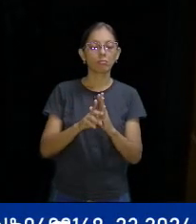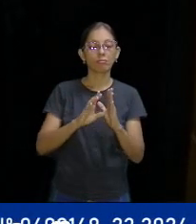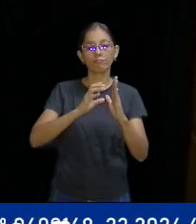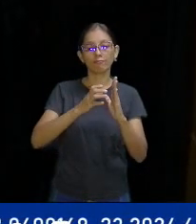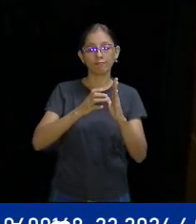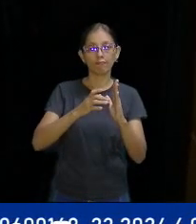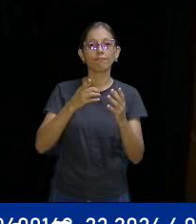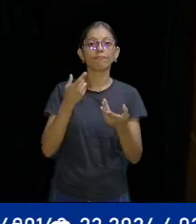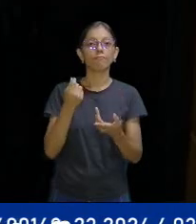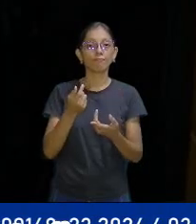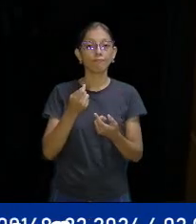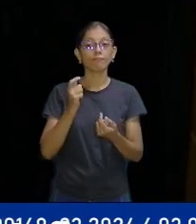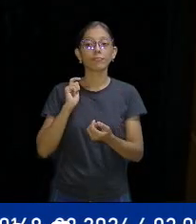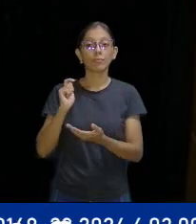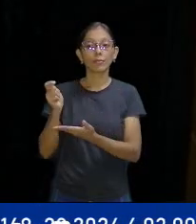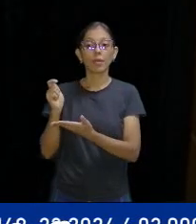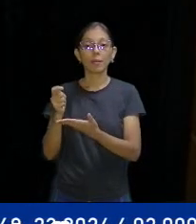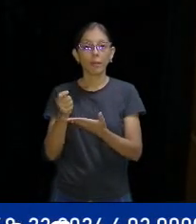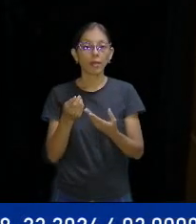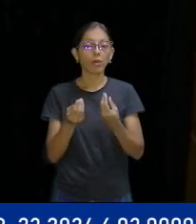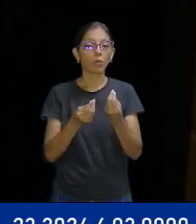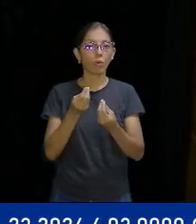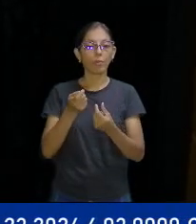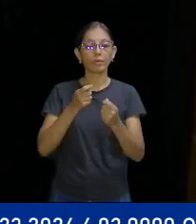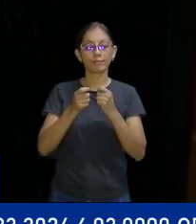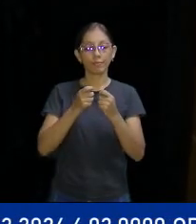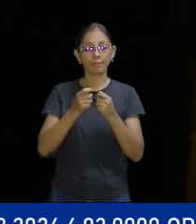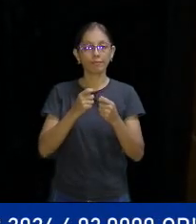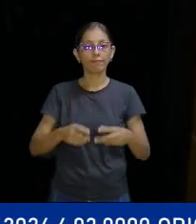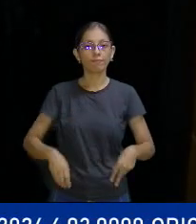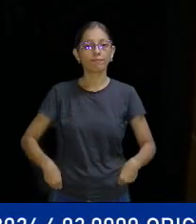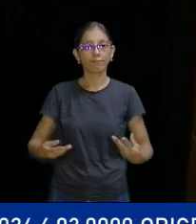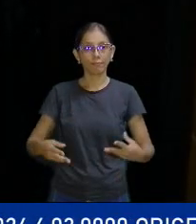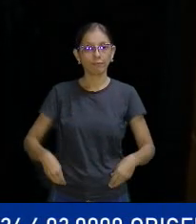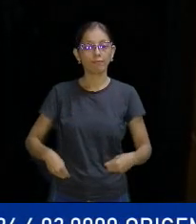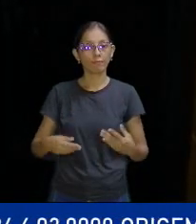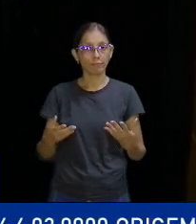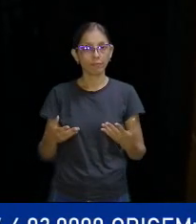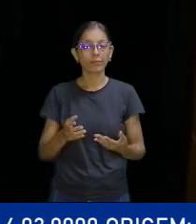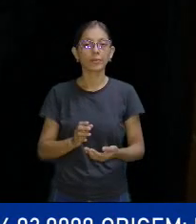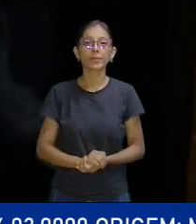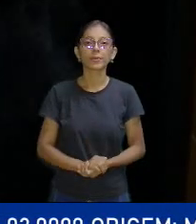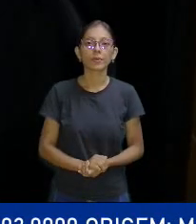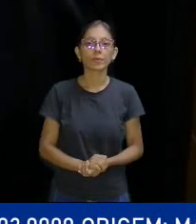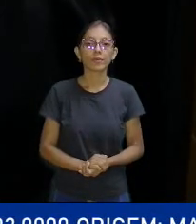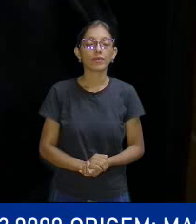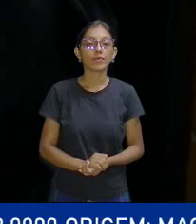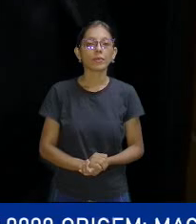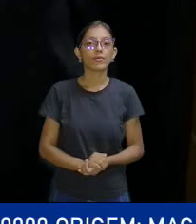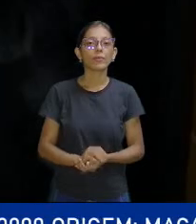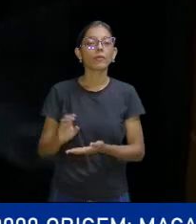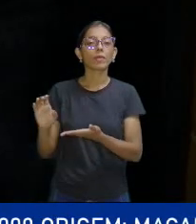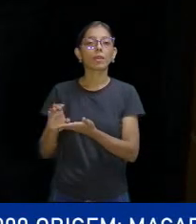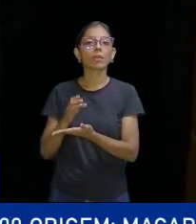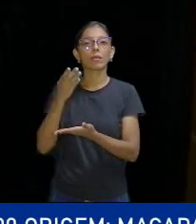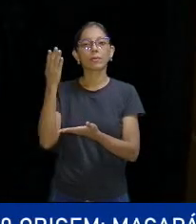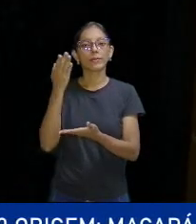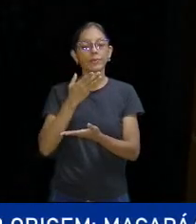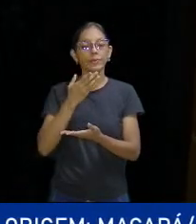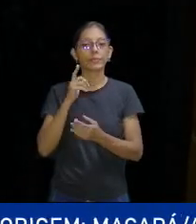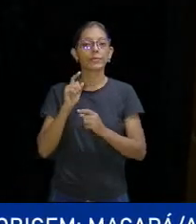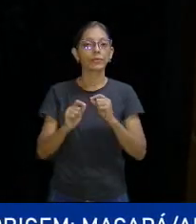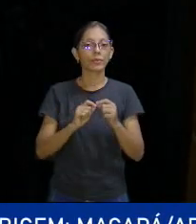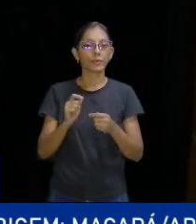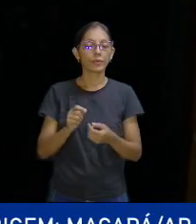como a própria agremiação. No tangente às contas bancárias, assim dispôs o artigo 8º,